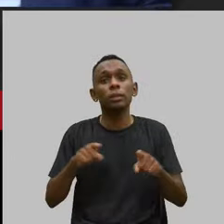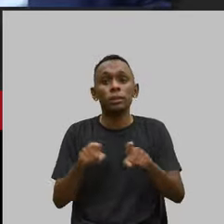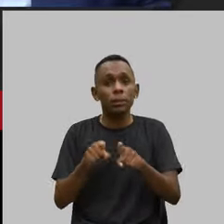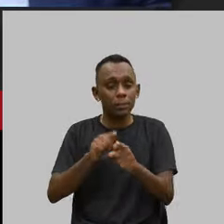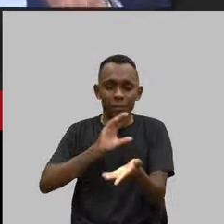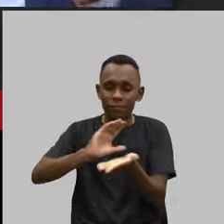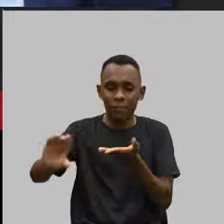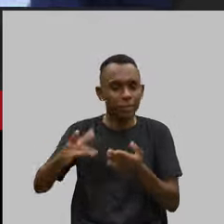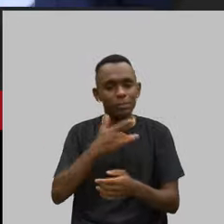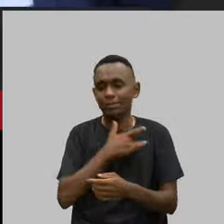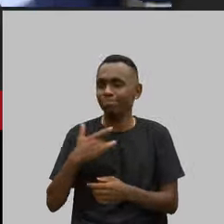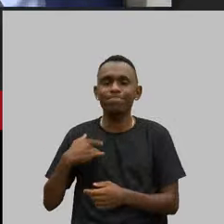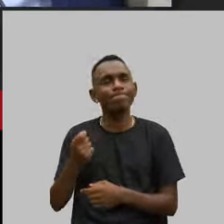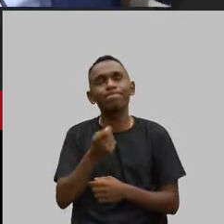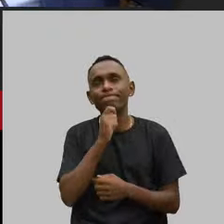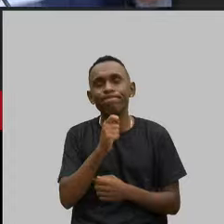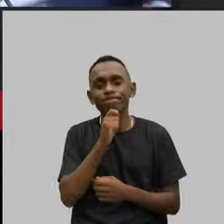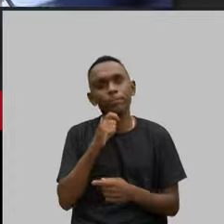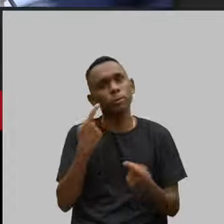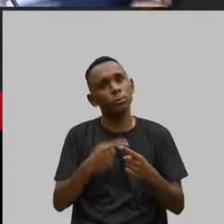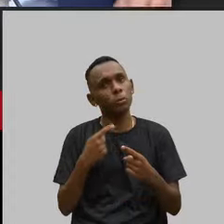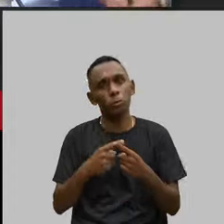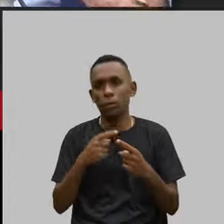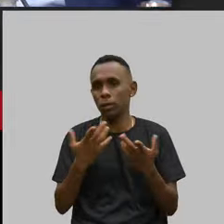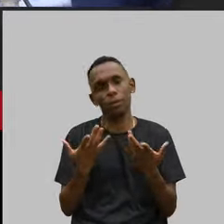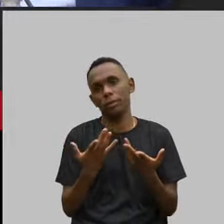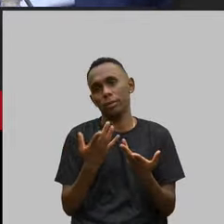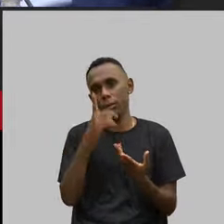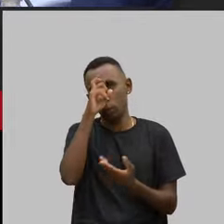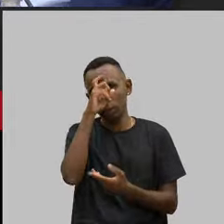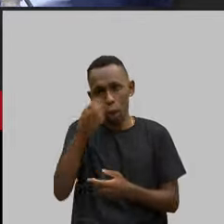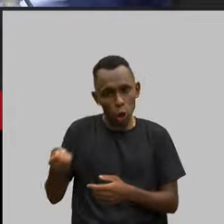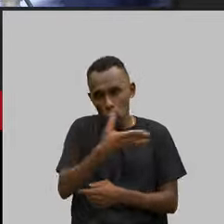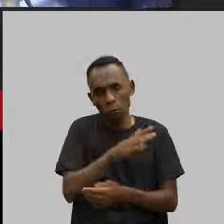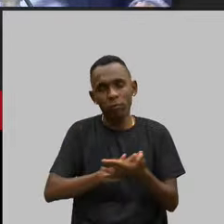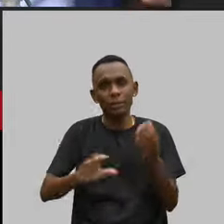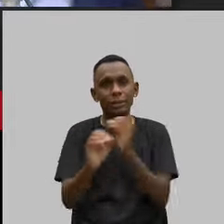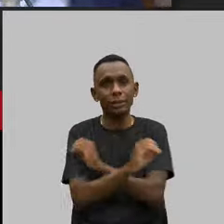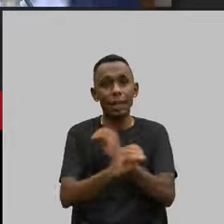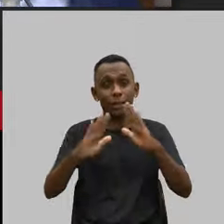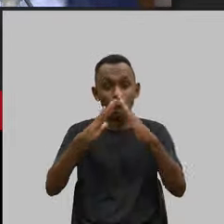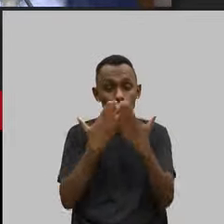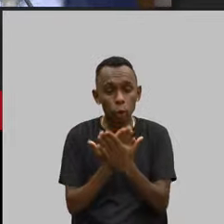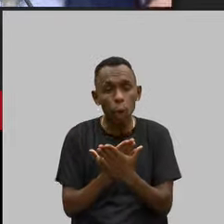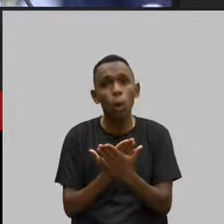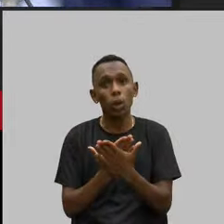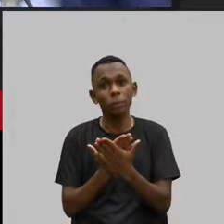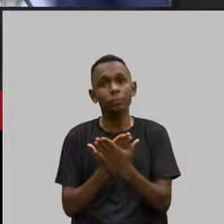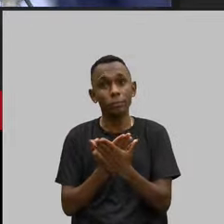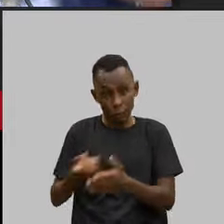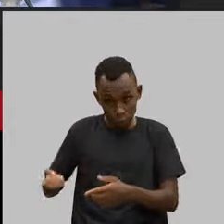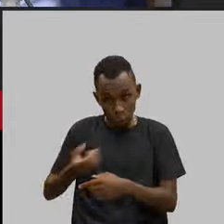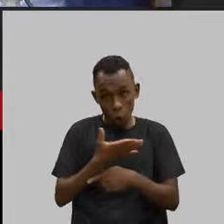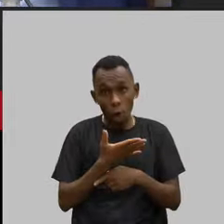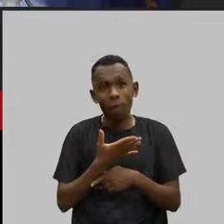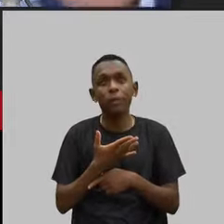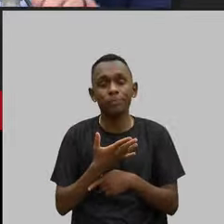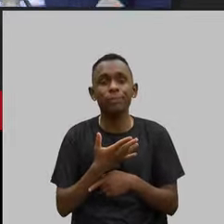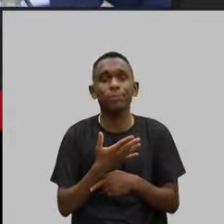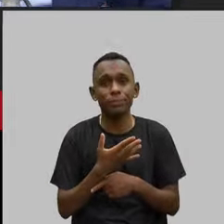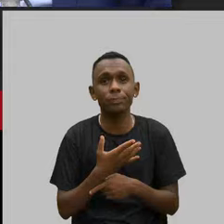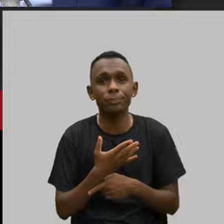saúde porque nenhum Hospital foi inaugurado as escolas as escolas que foram inauguradas Deputado sergent